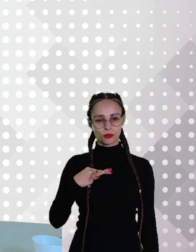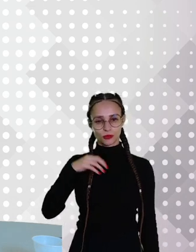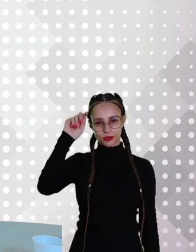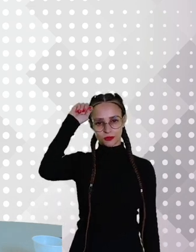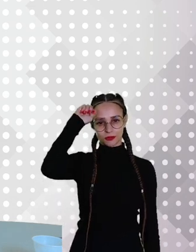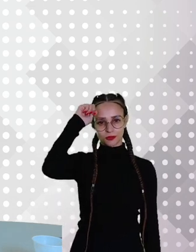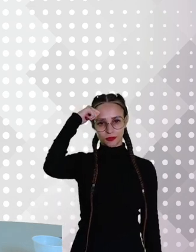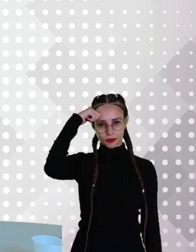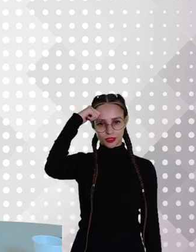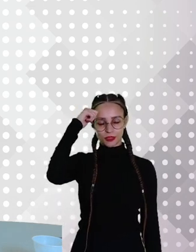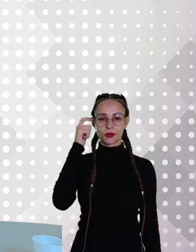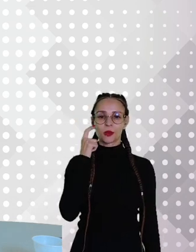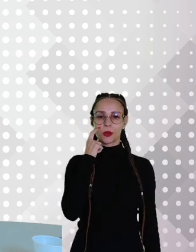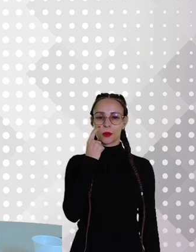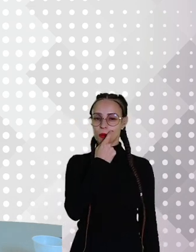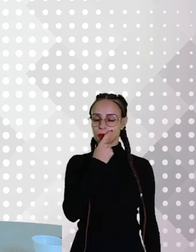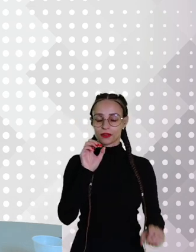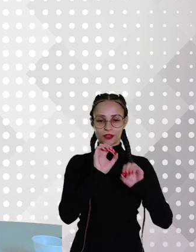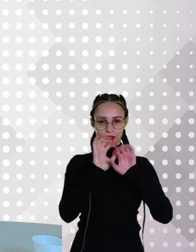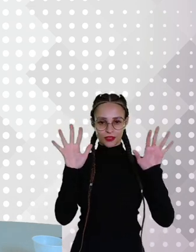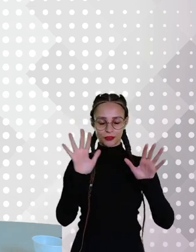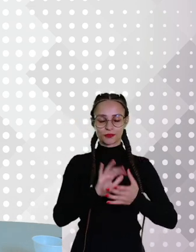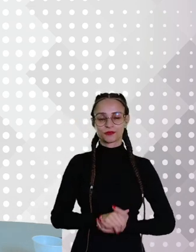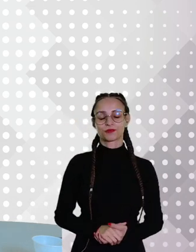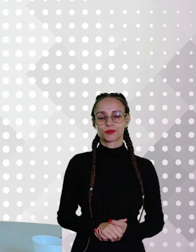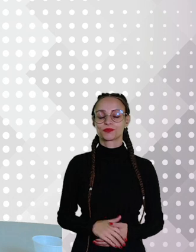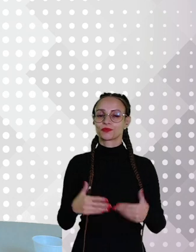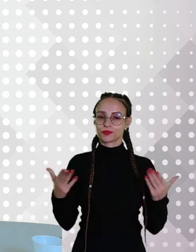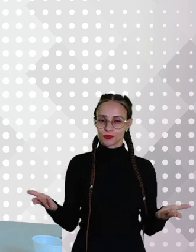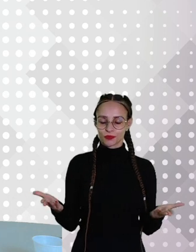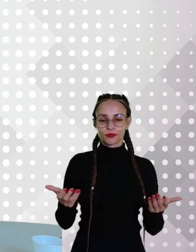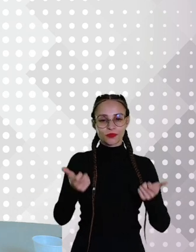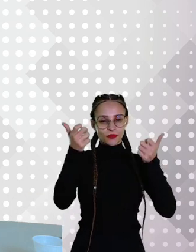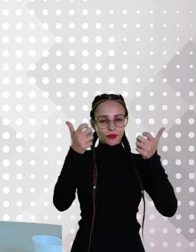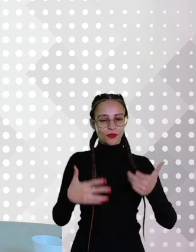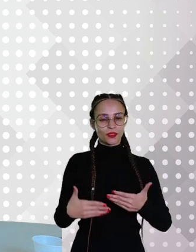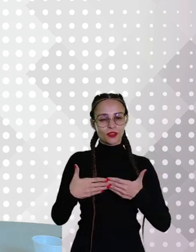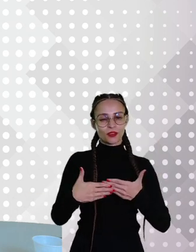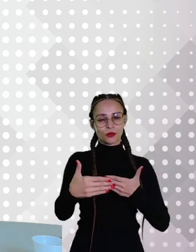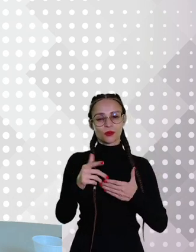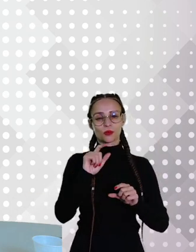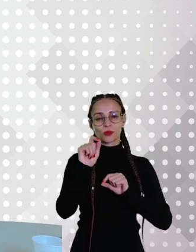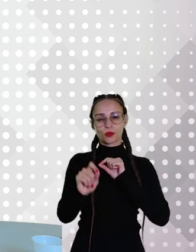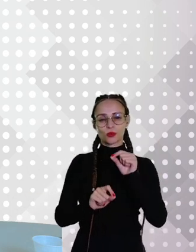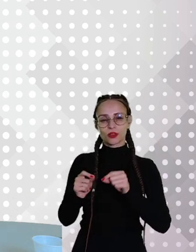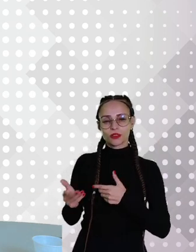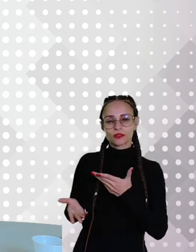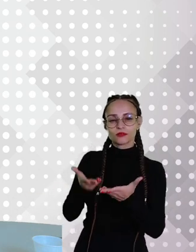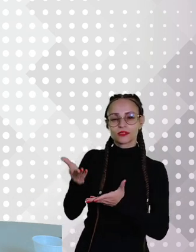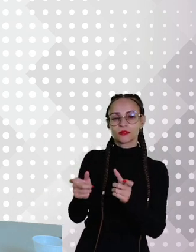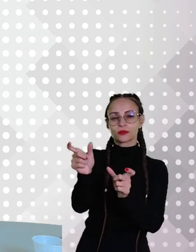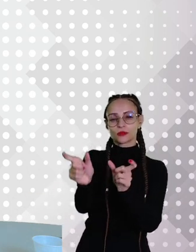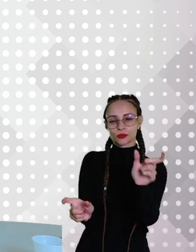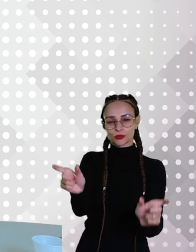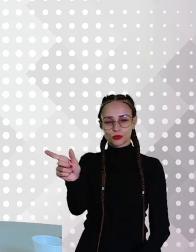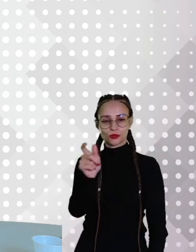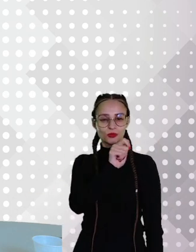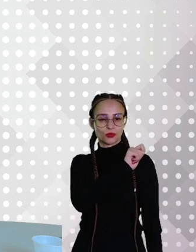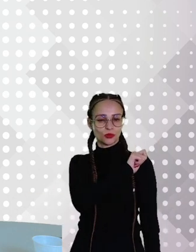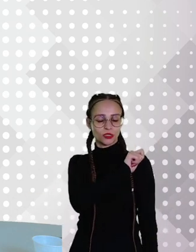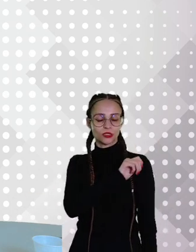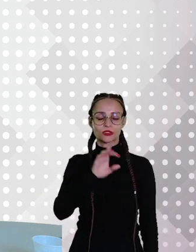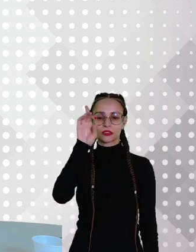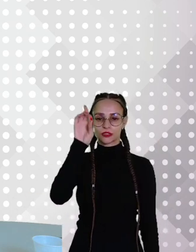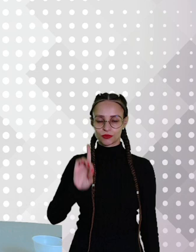preta, tenho olhos claros. Bom, a gente vai falar um pouquinho do desempenho ocupacional, então, dos estudantes com